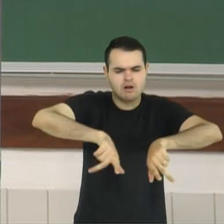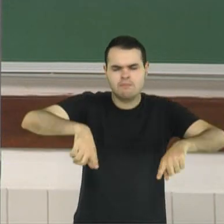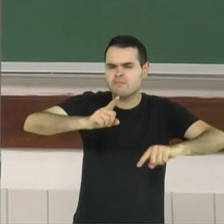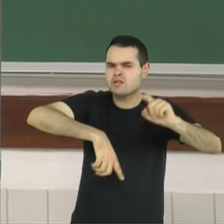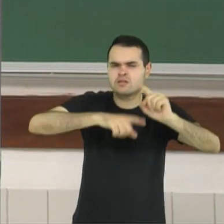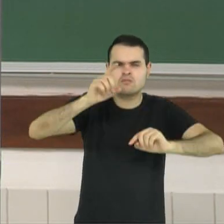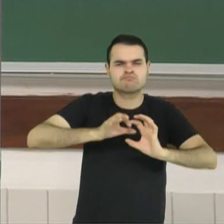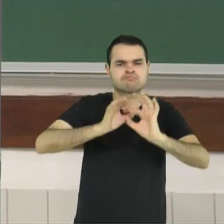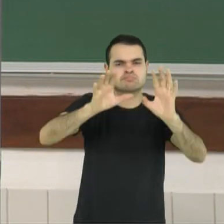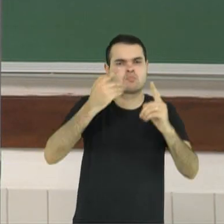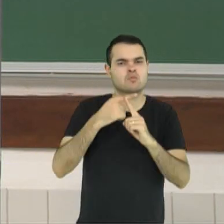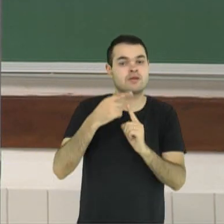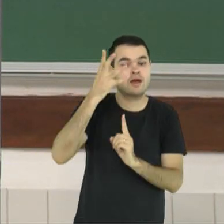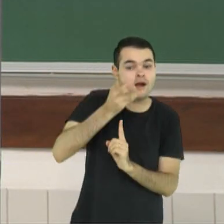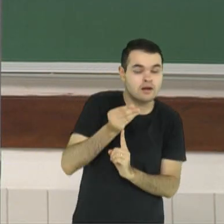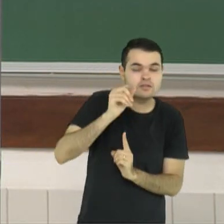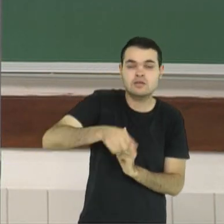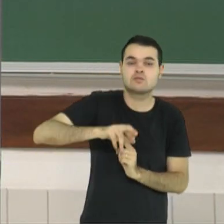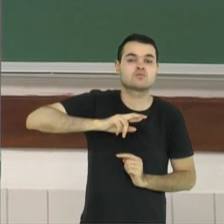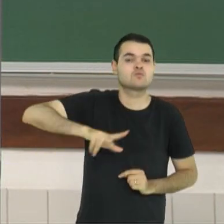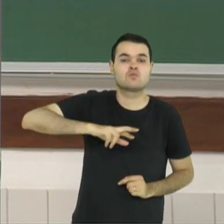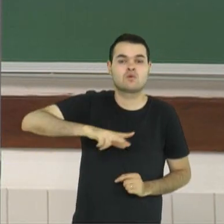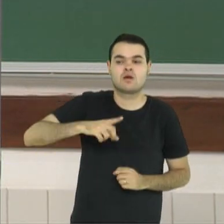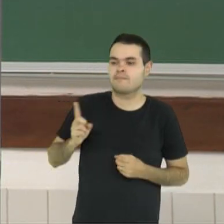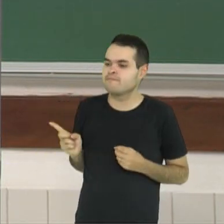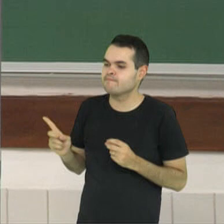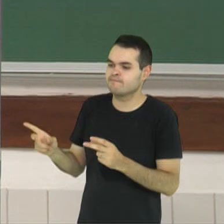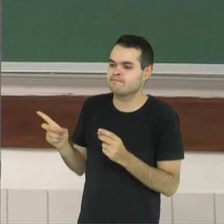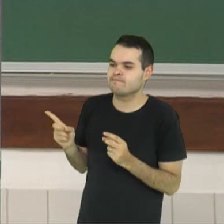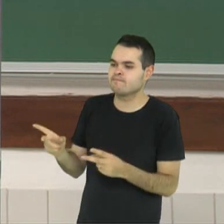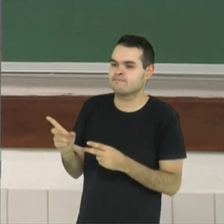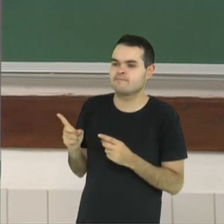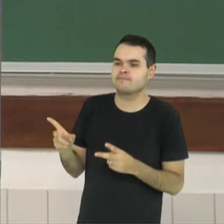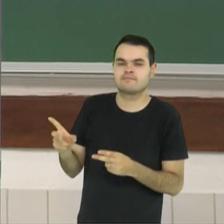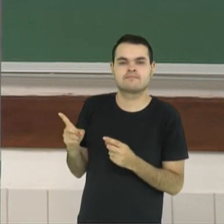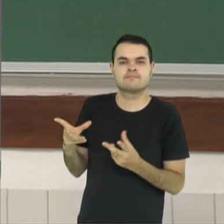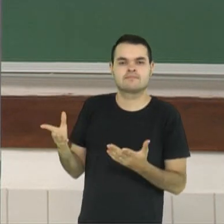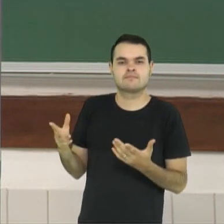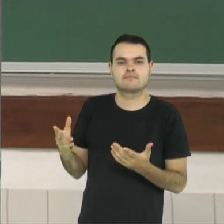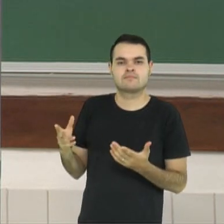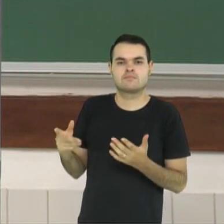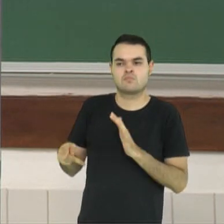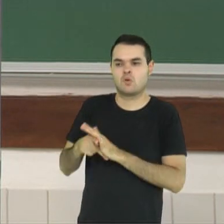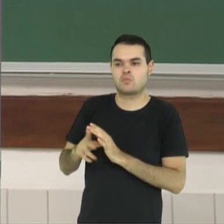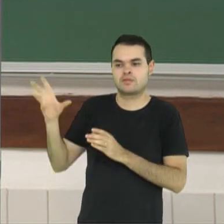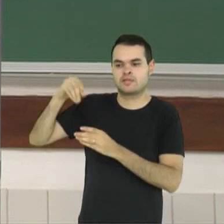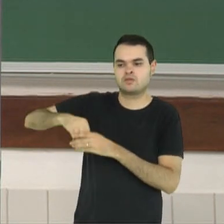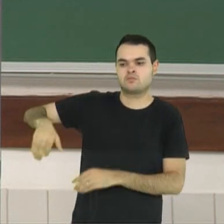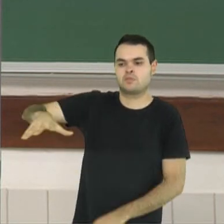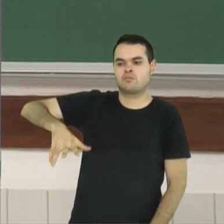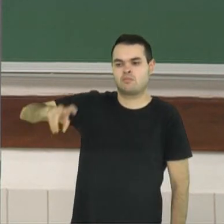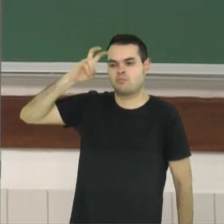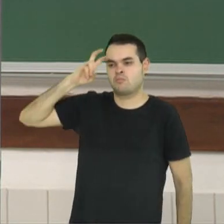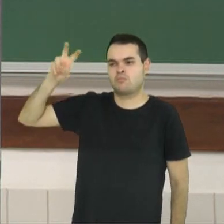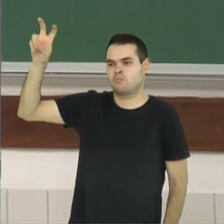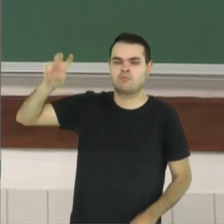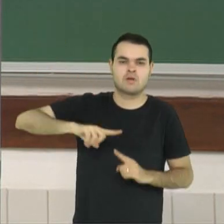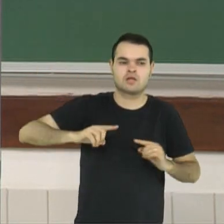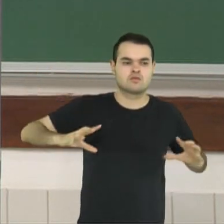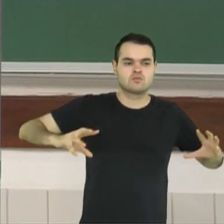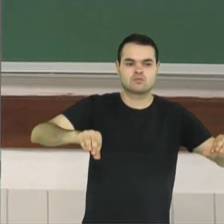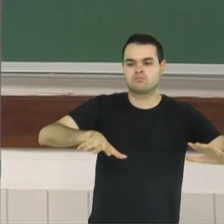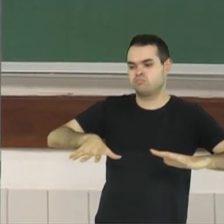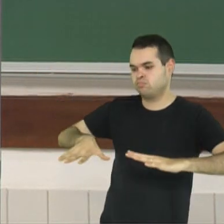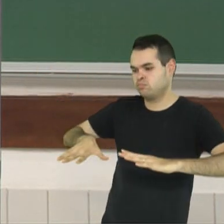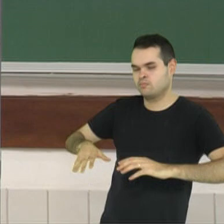material? Porque a arte agora ela não está sendo feita para ser comercializada. Ela não quer ficar no meio intelectuais, mas ela quer ser uma arte contemplada. E se eu